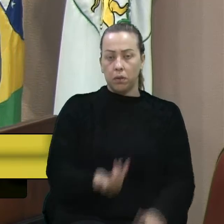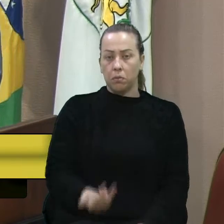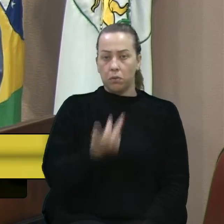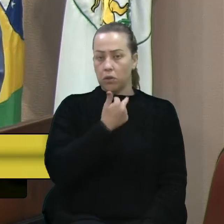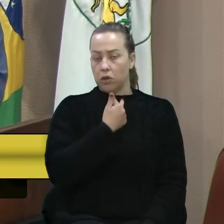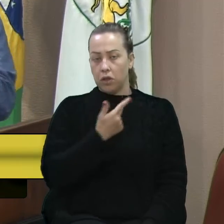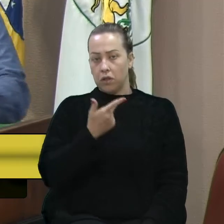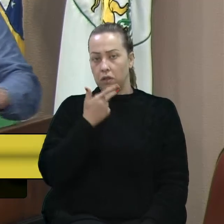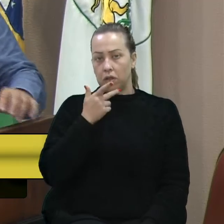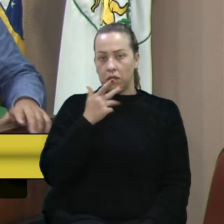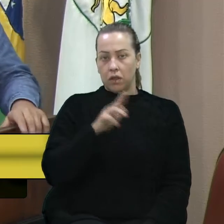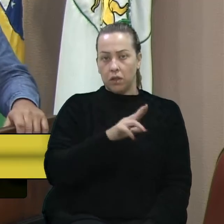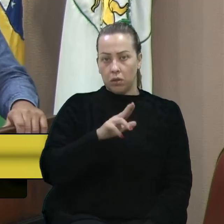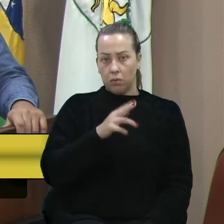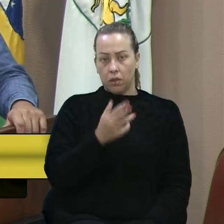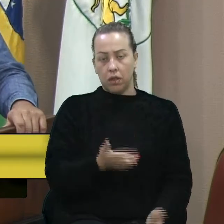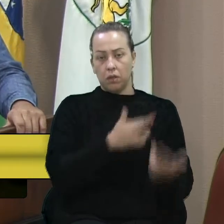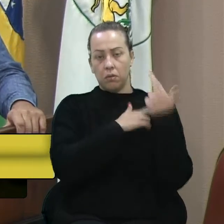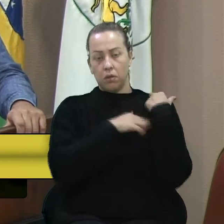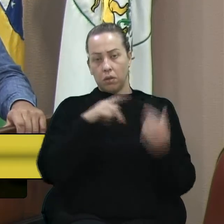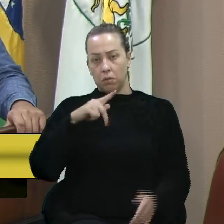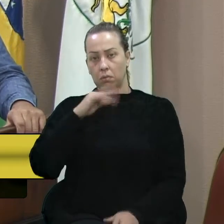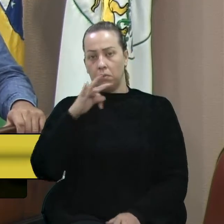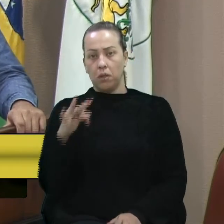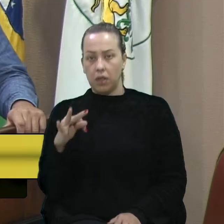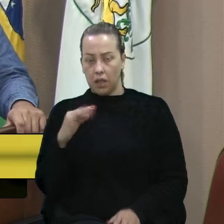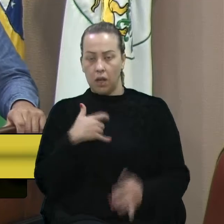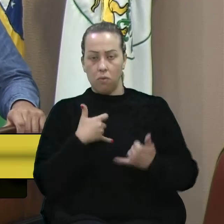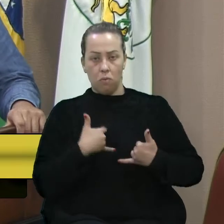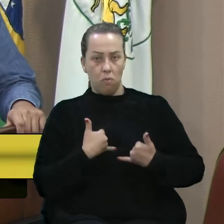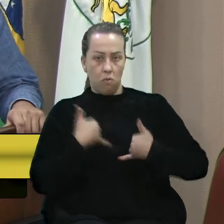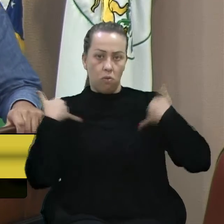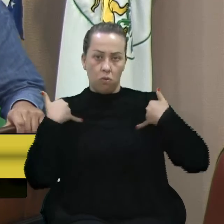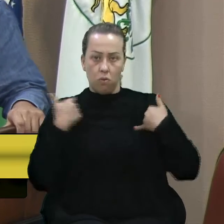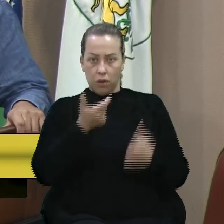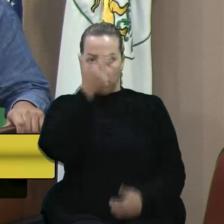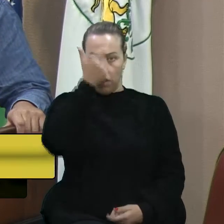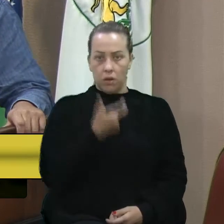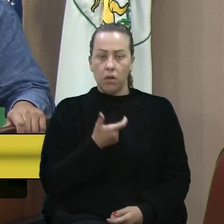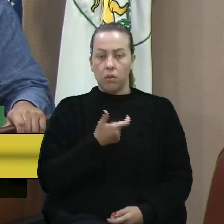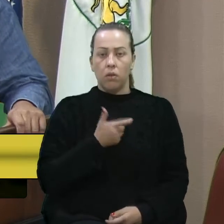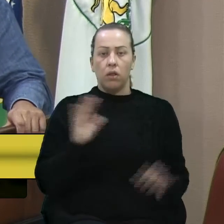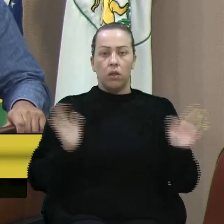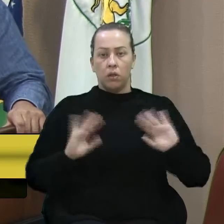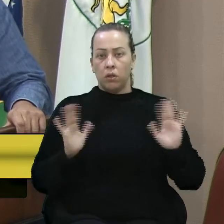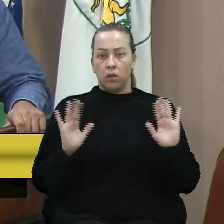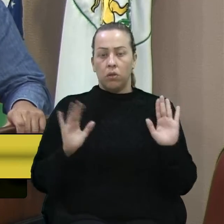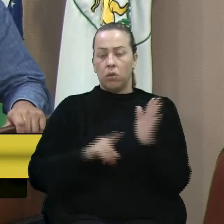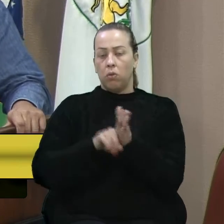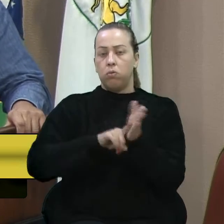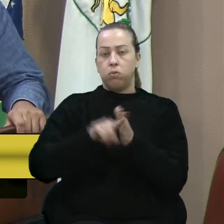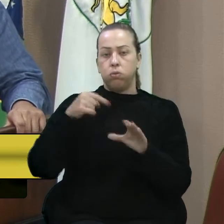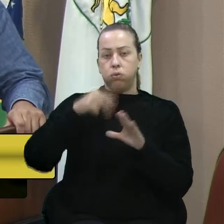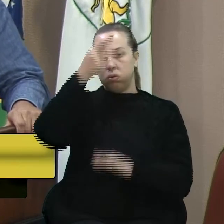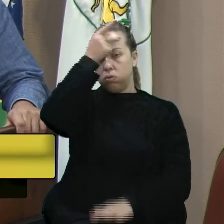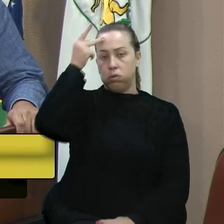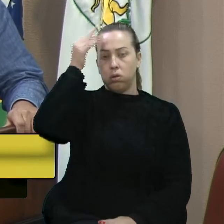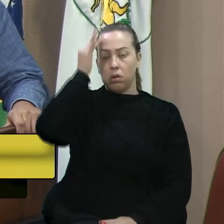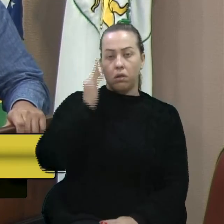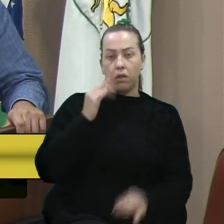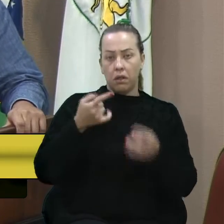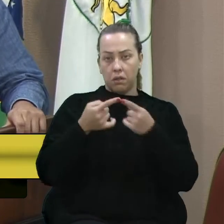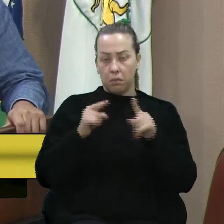passar, né, em nome da bancada do PT, muito me honra, eu não sou um estudioso de Freire,